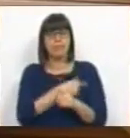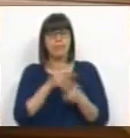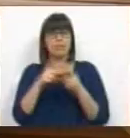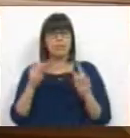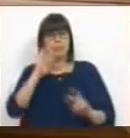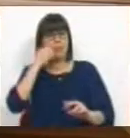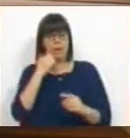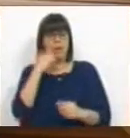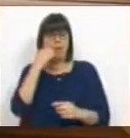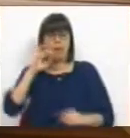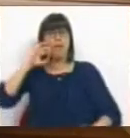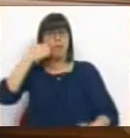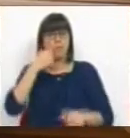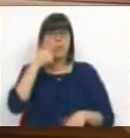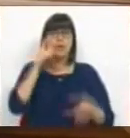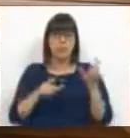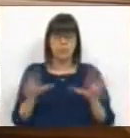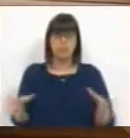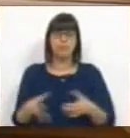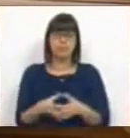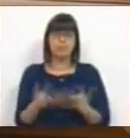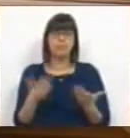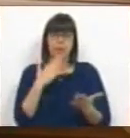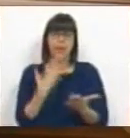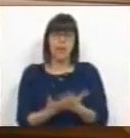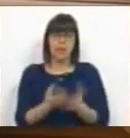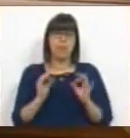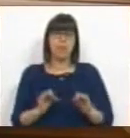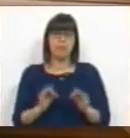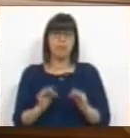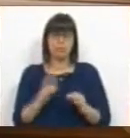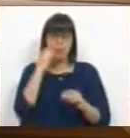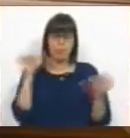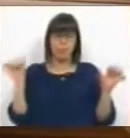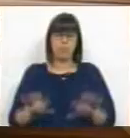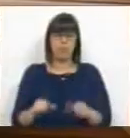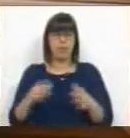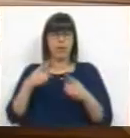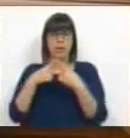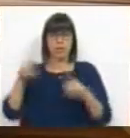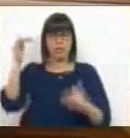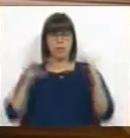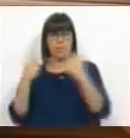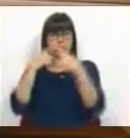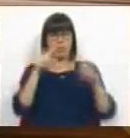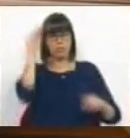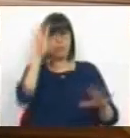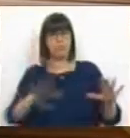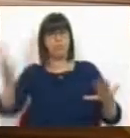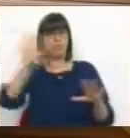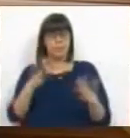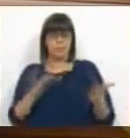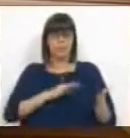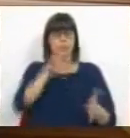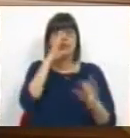local, com grave prejuízo para as populações e que veio contribuir em muito para agravar as assimetrias regionais. E certamente